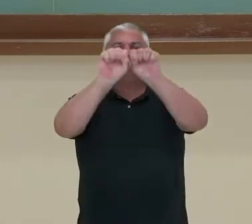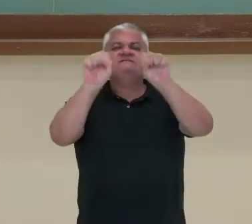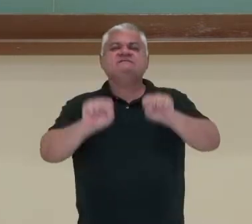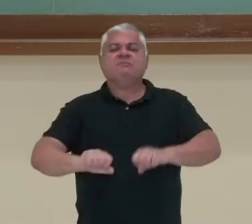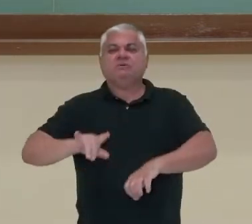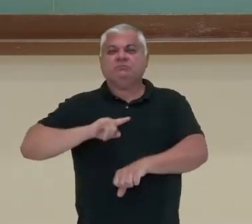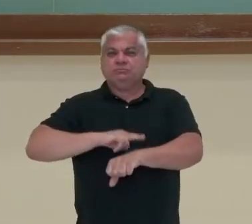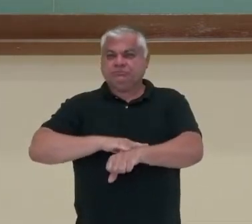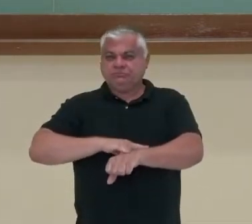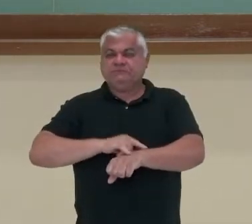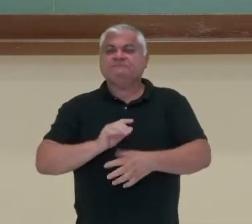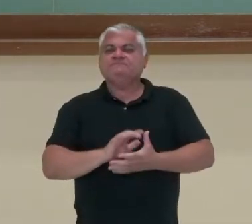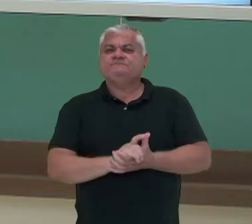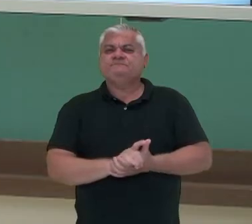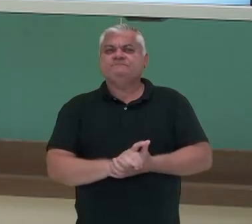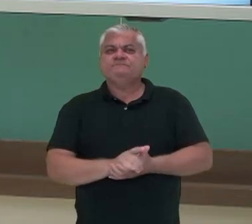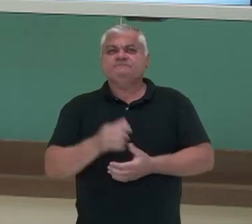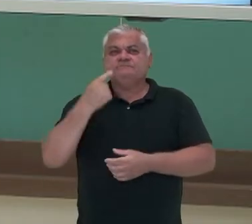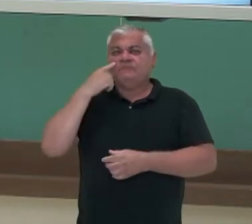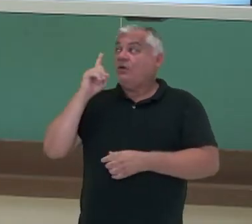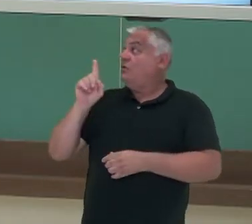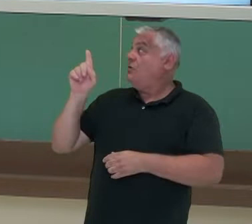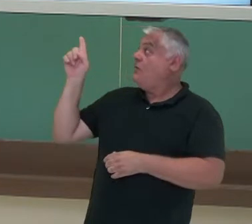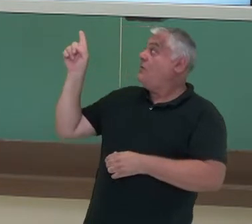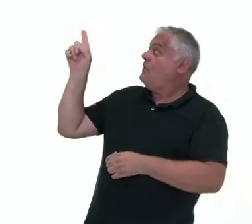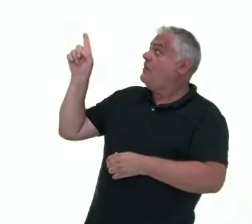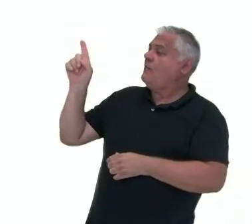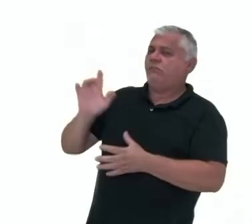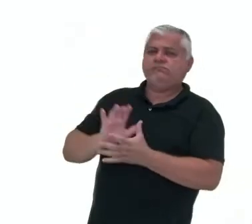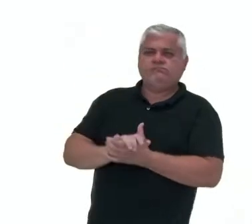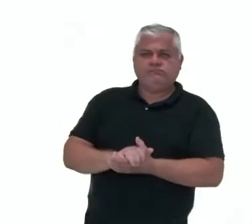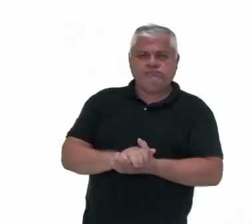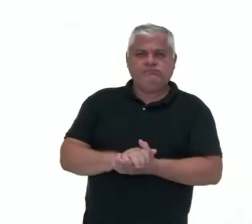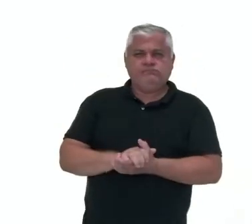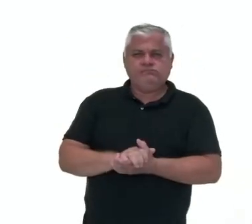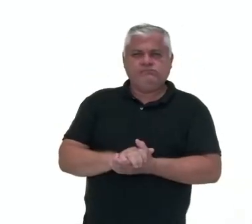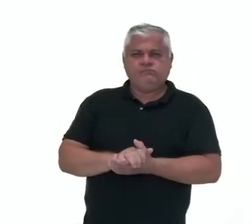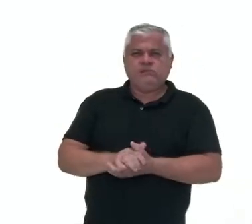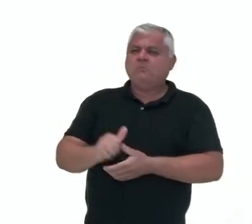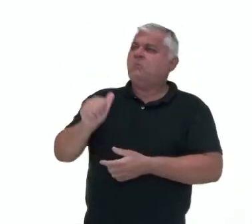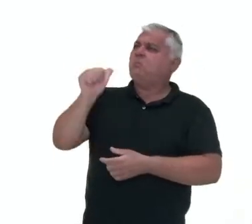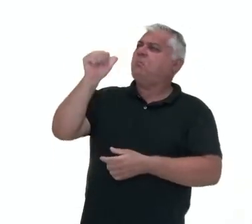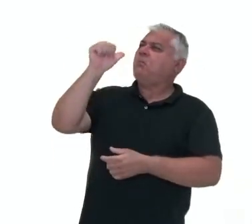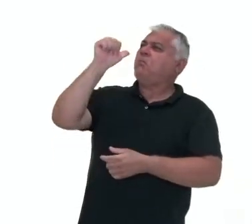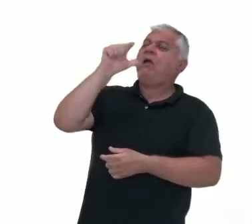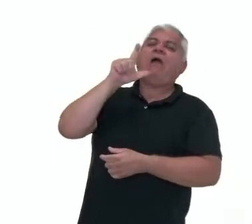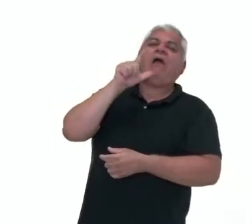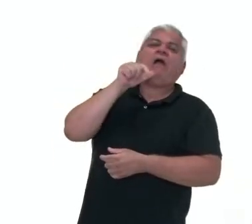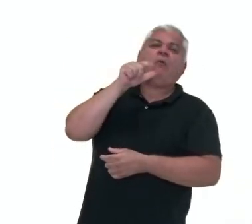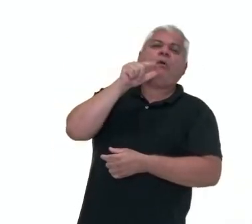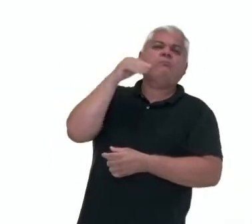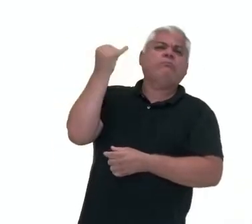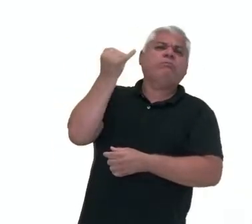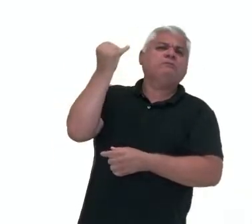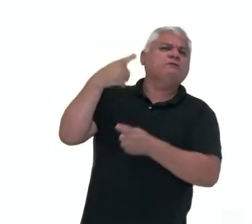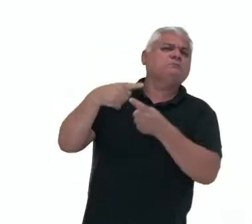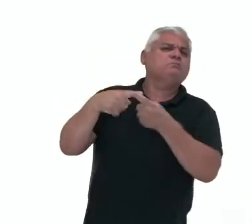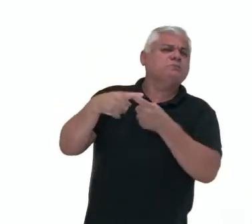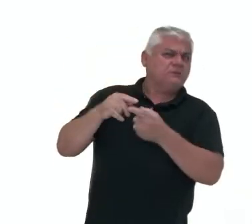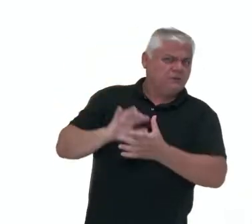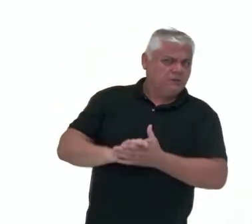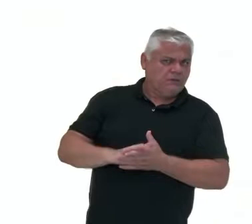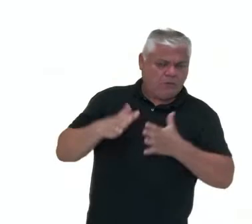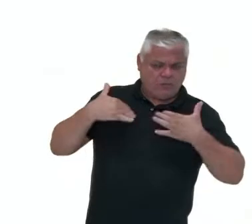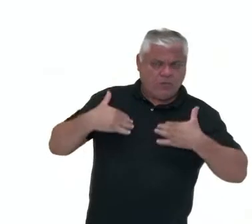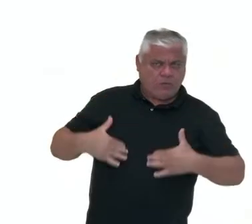urinário. Vamos observar esta imagem. Por que beber água é tão importante para o nosso